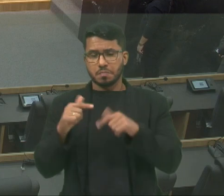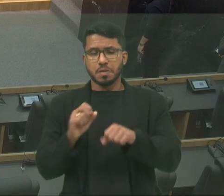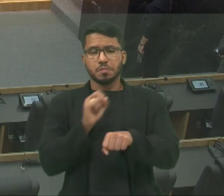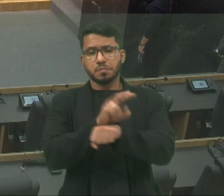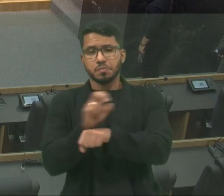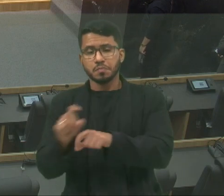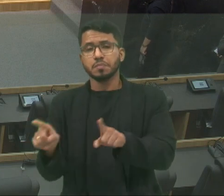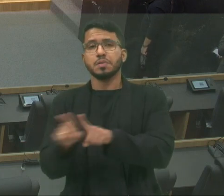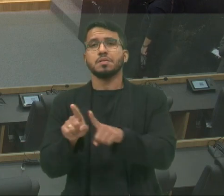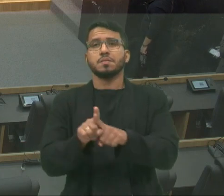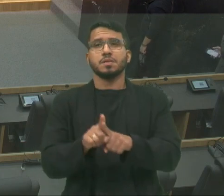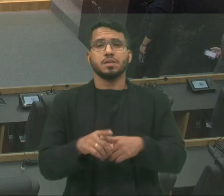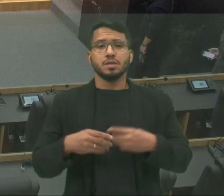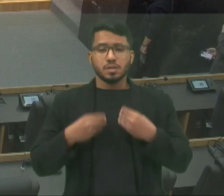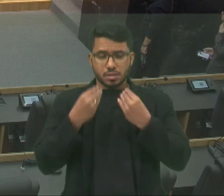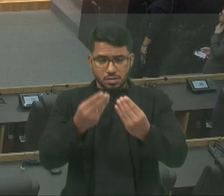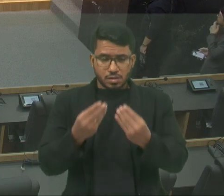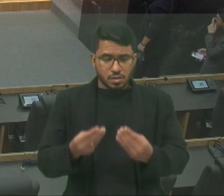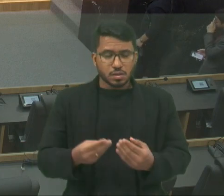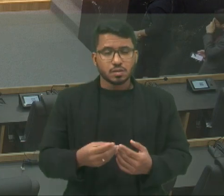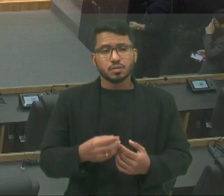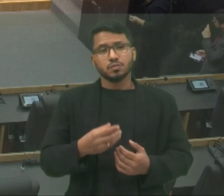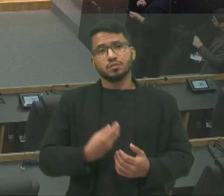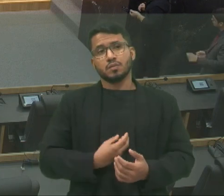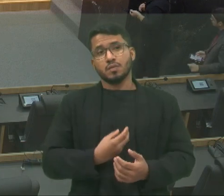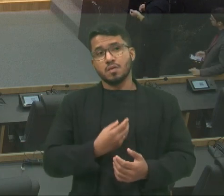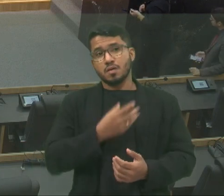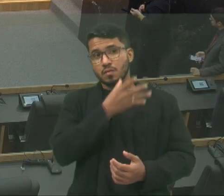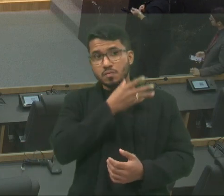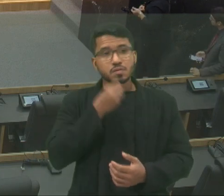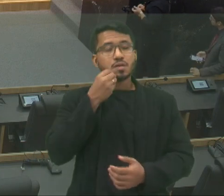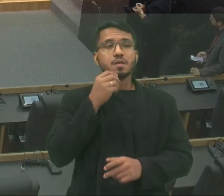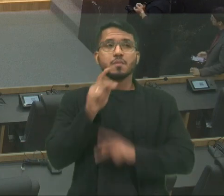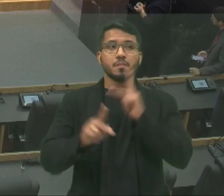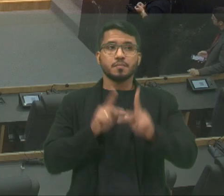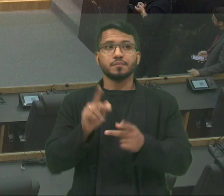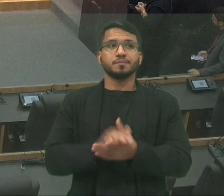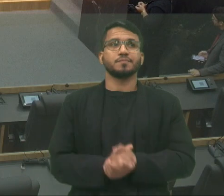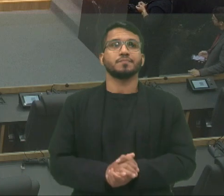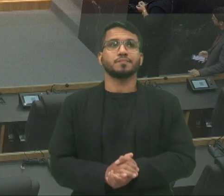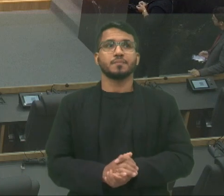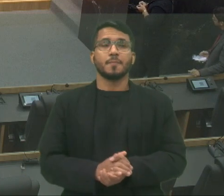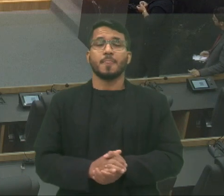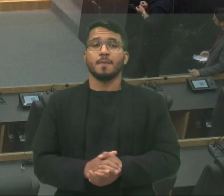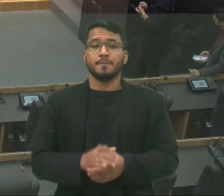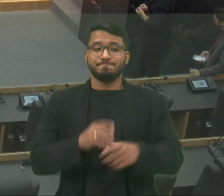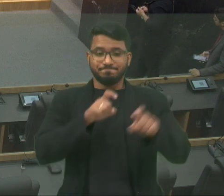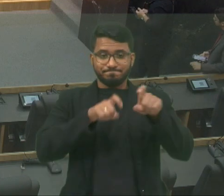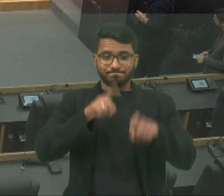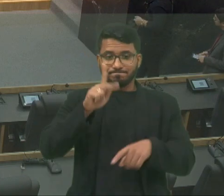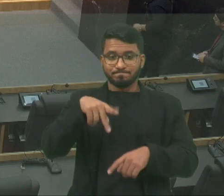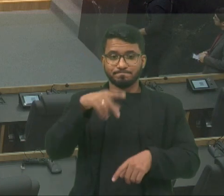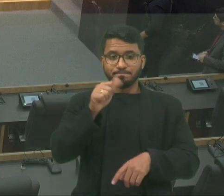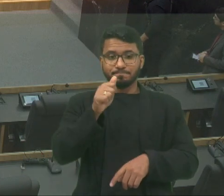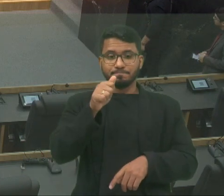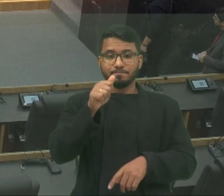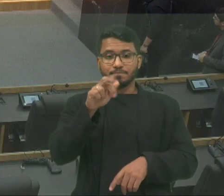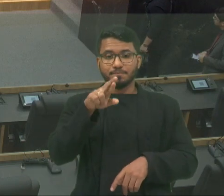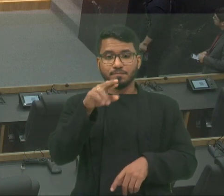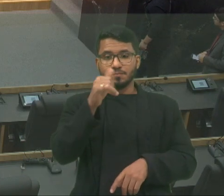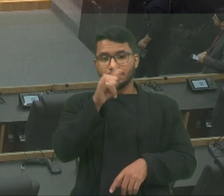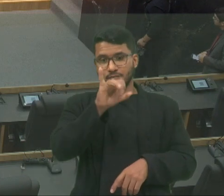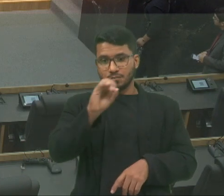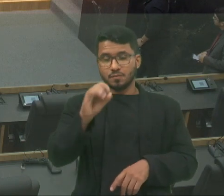de fornecer bens e serviços essenciais. A Fazenda Paraíso desempenha um papel